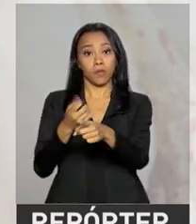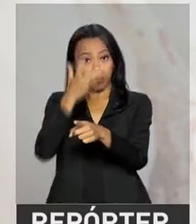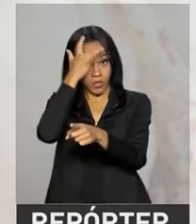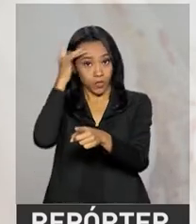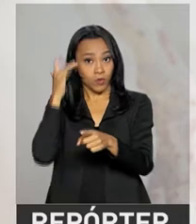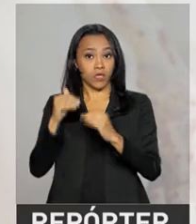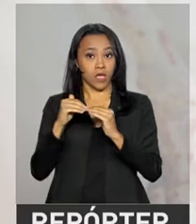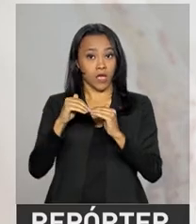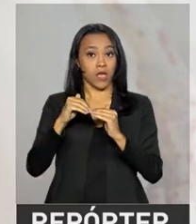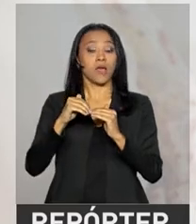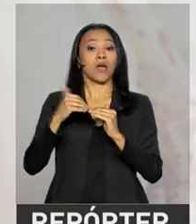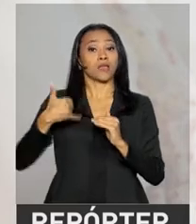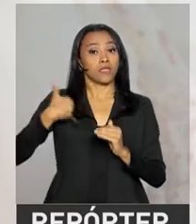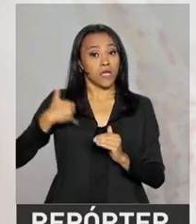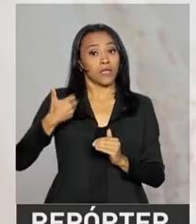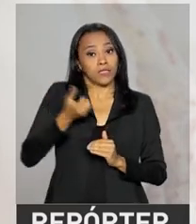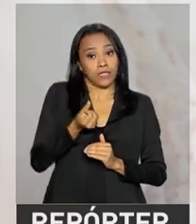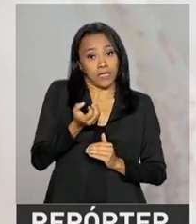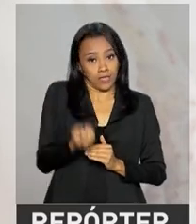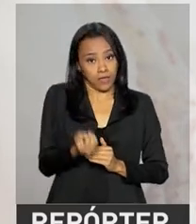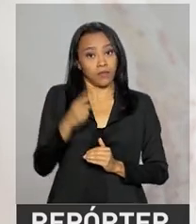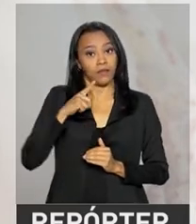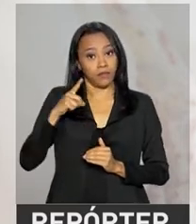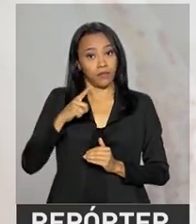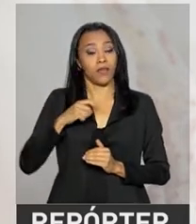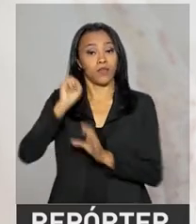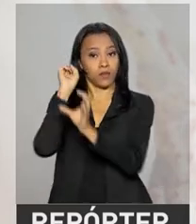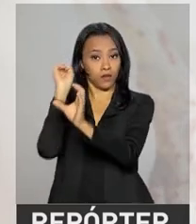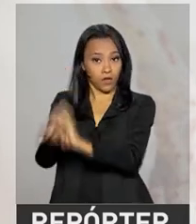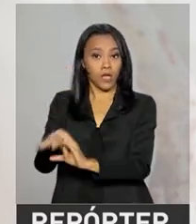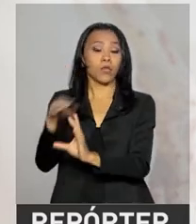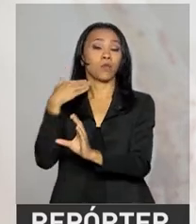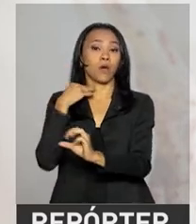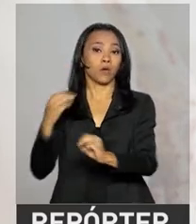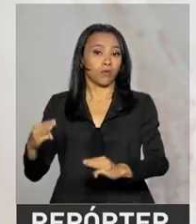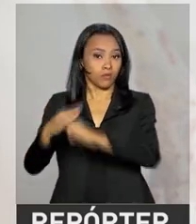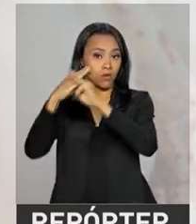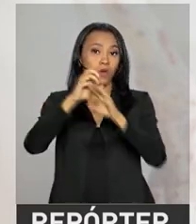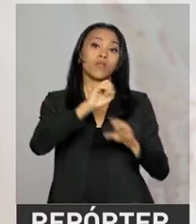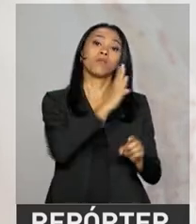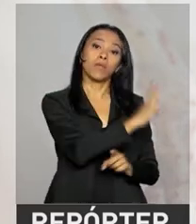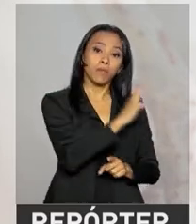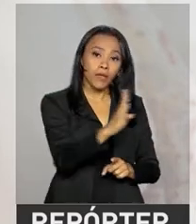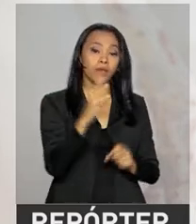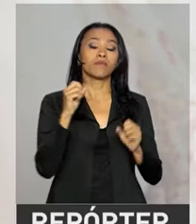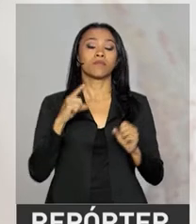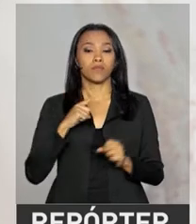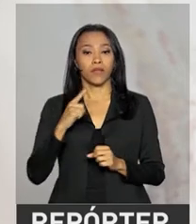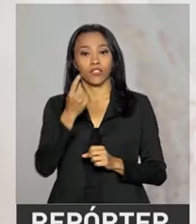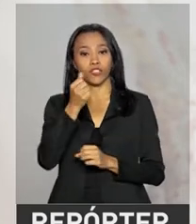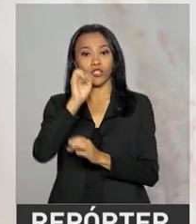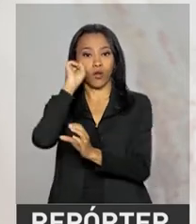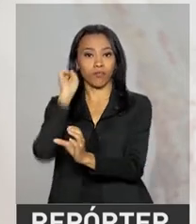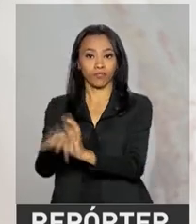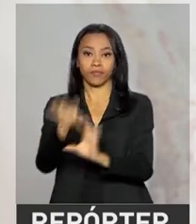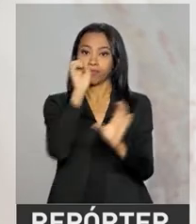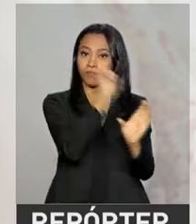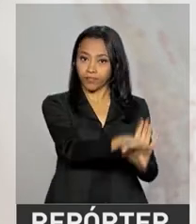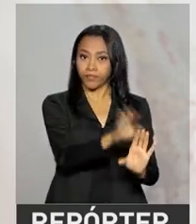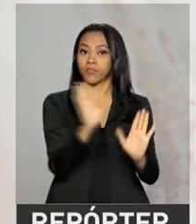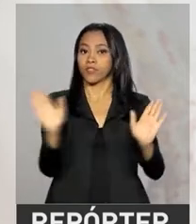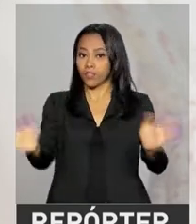60 anos e que possuem conta na caixa ou banco do brasil terão dinheiro depositado por meio de crédito automático